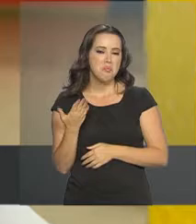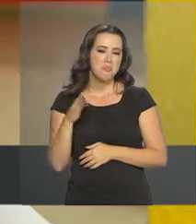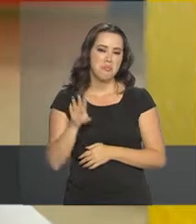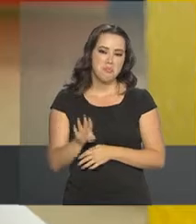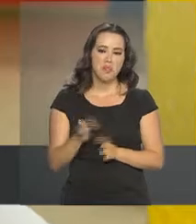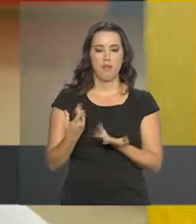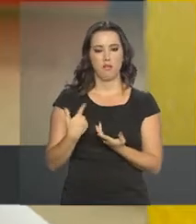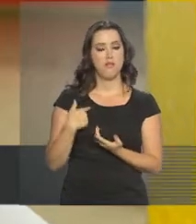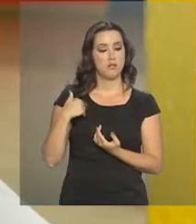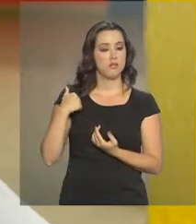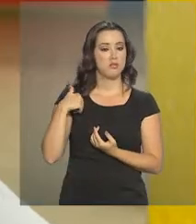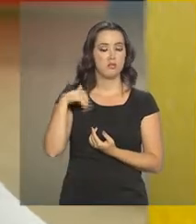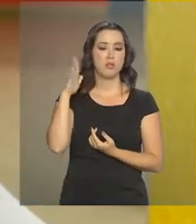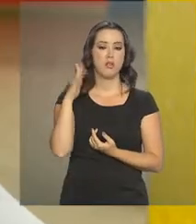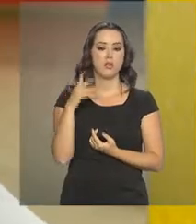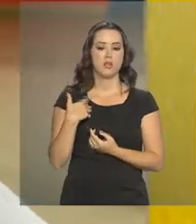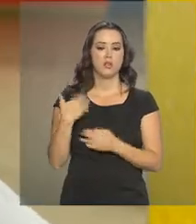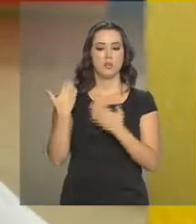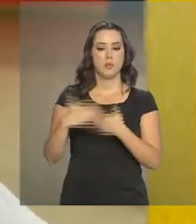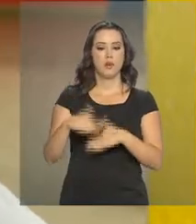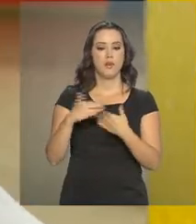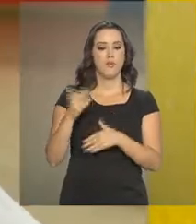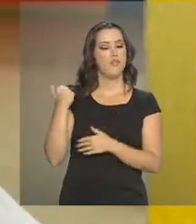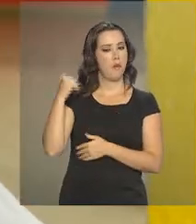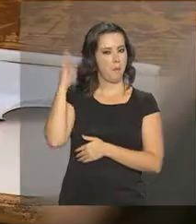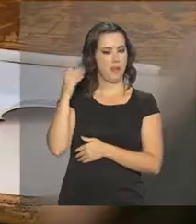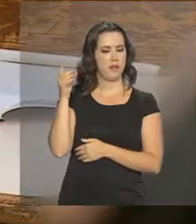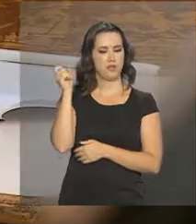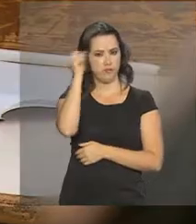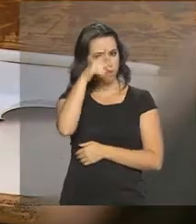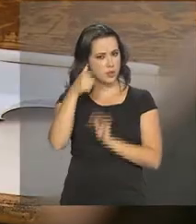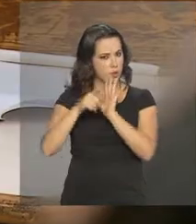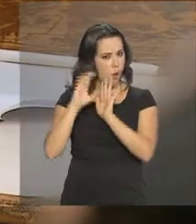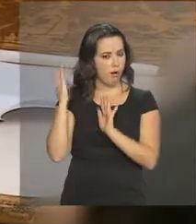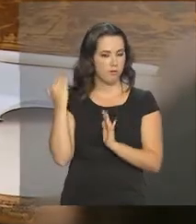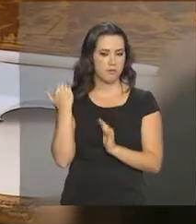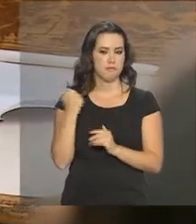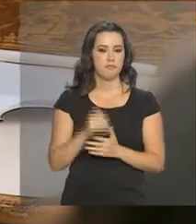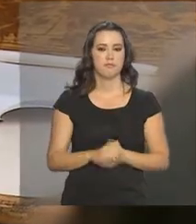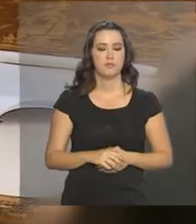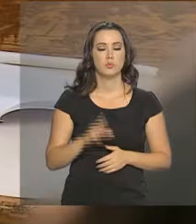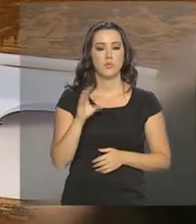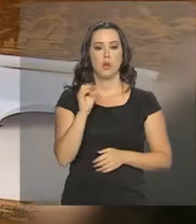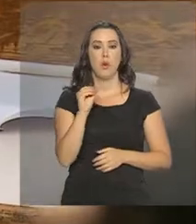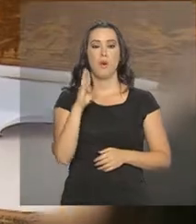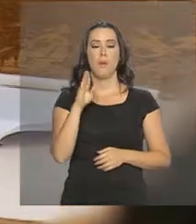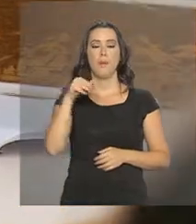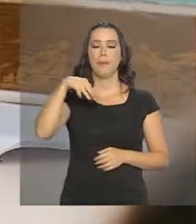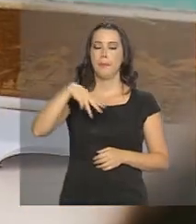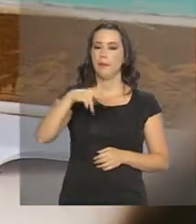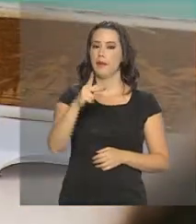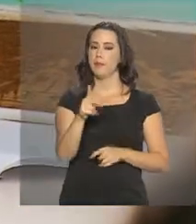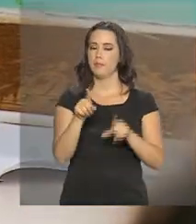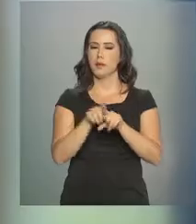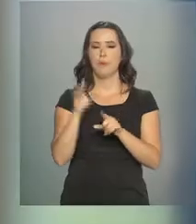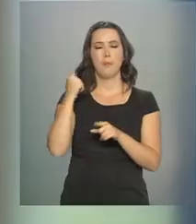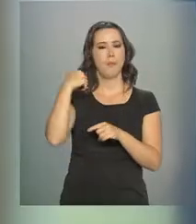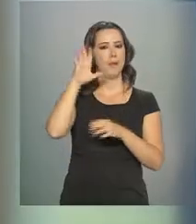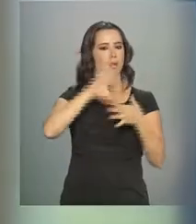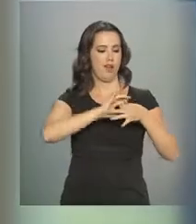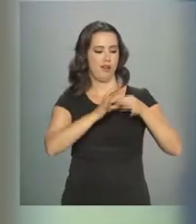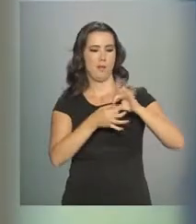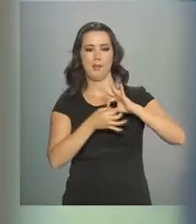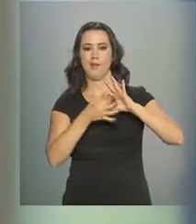cama mas estava tinha prova que já fiz que é mais difícil ao bpp a maior competição científica do país e